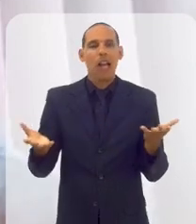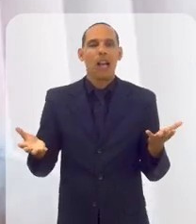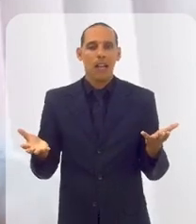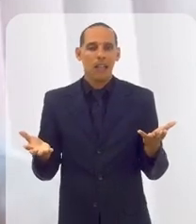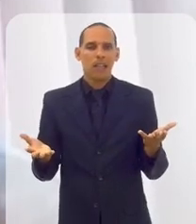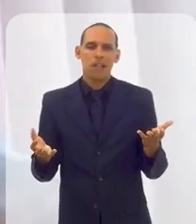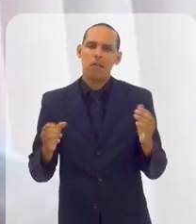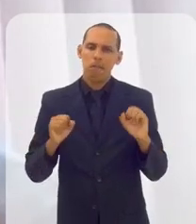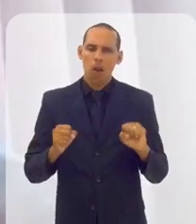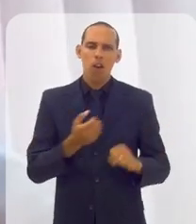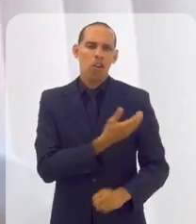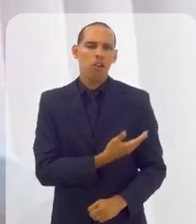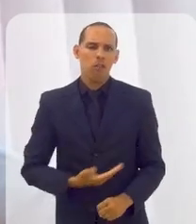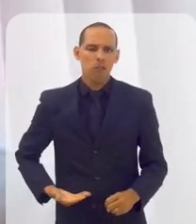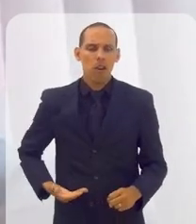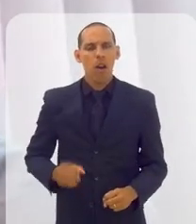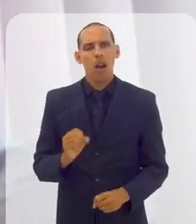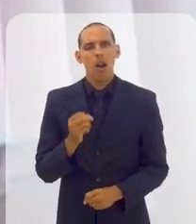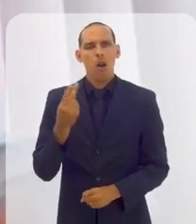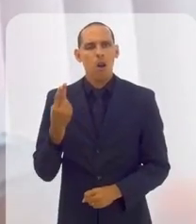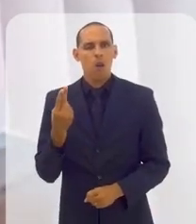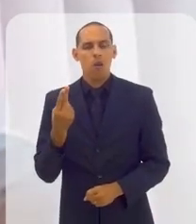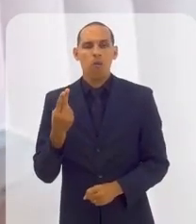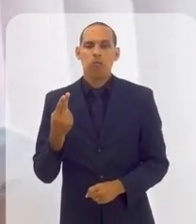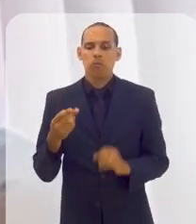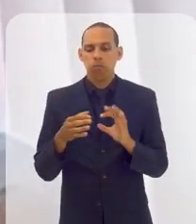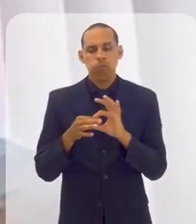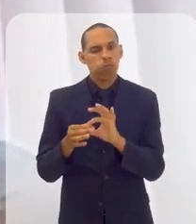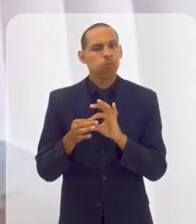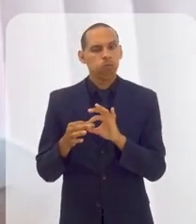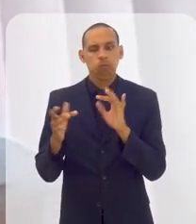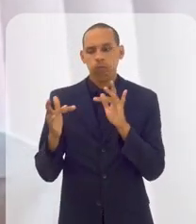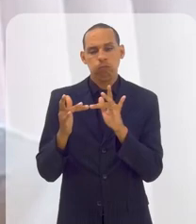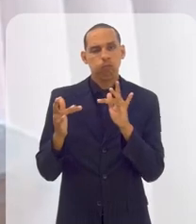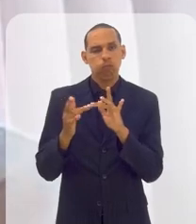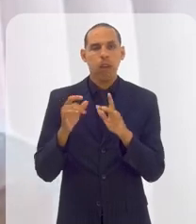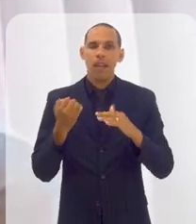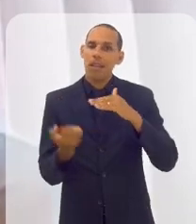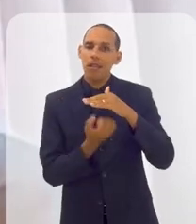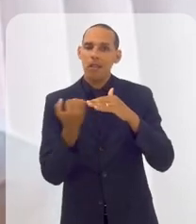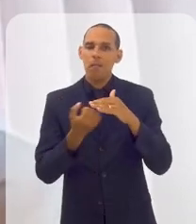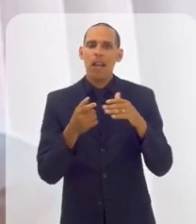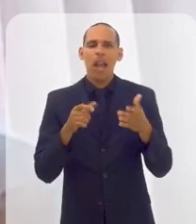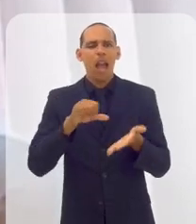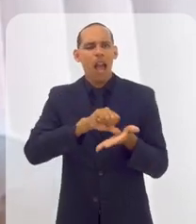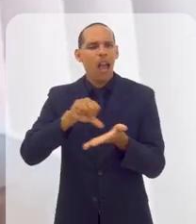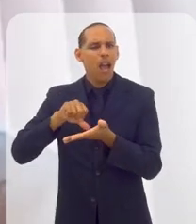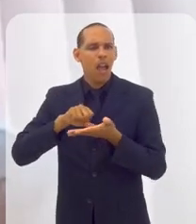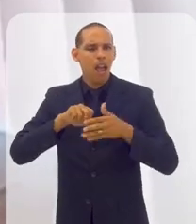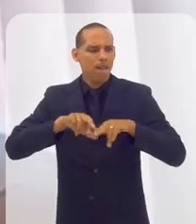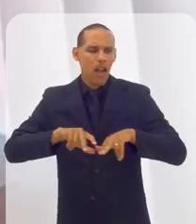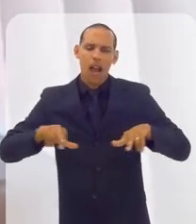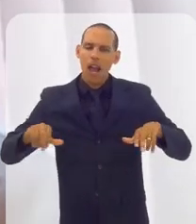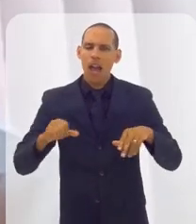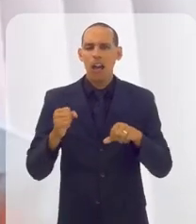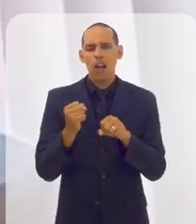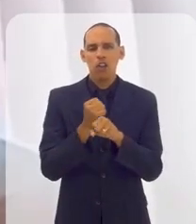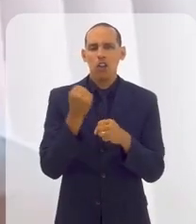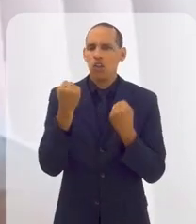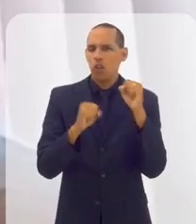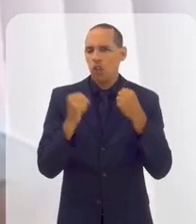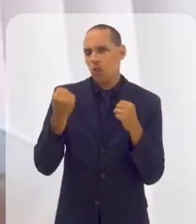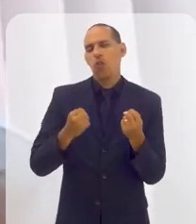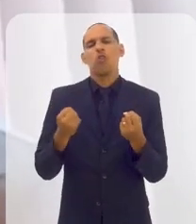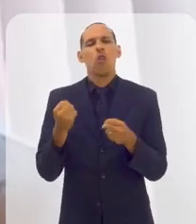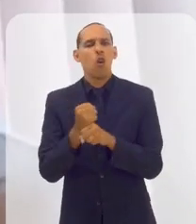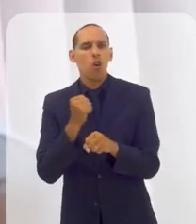seja nos espaços públicos, seja fazendo interação com as empresas das áreas, da indústria, da construção